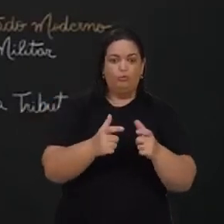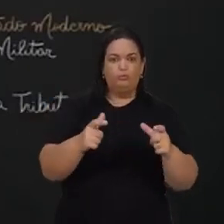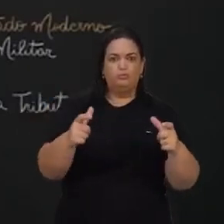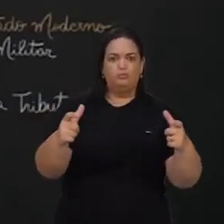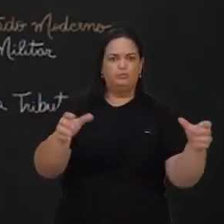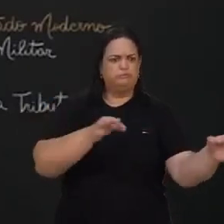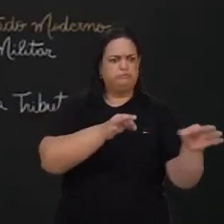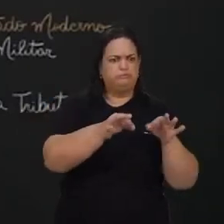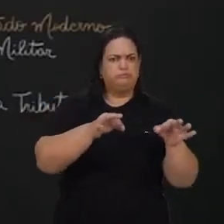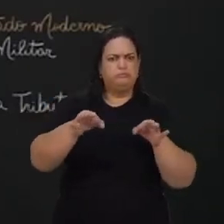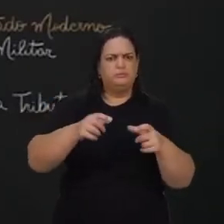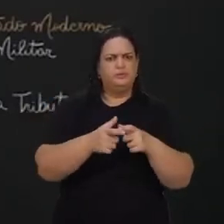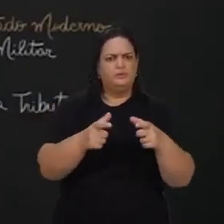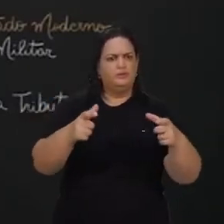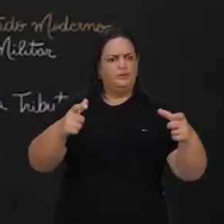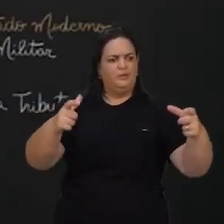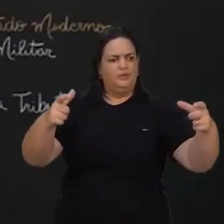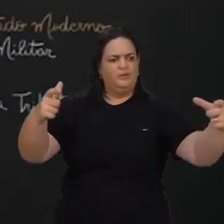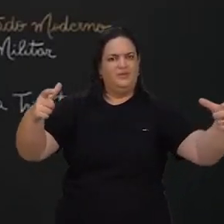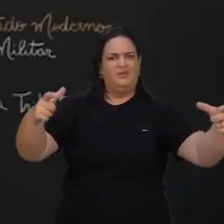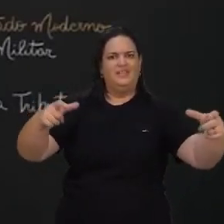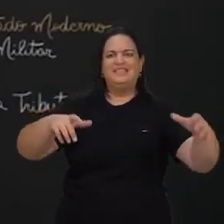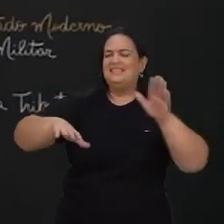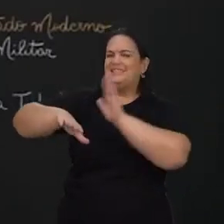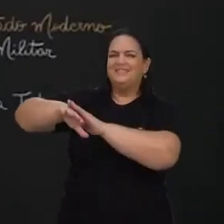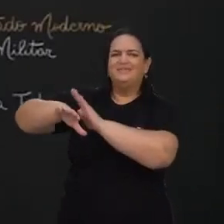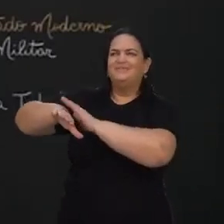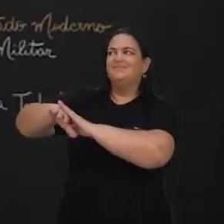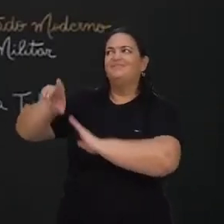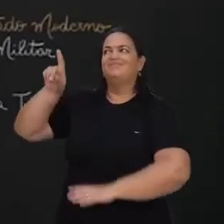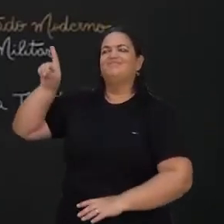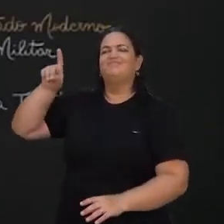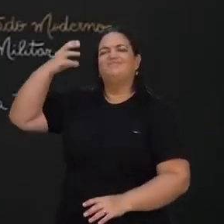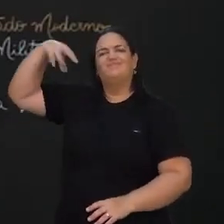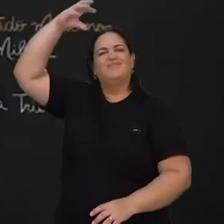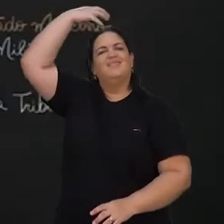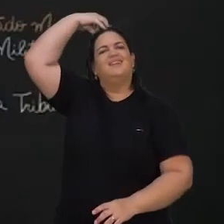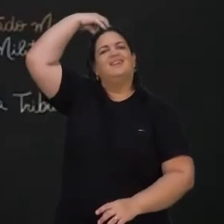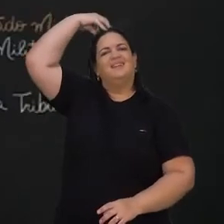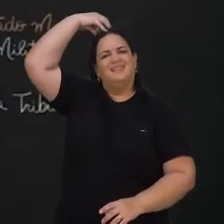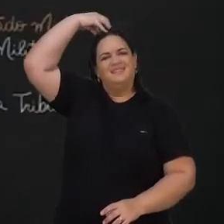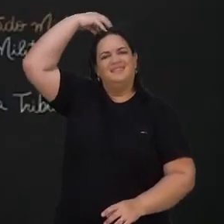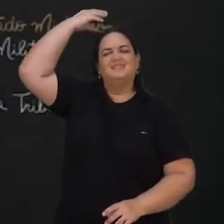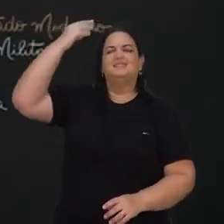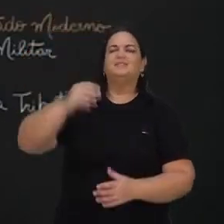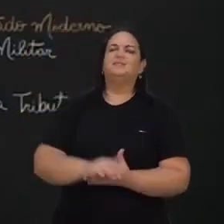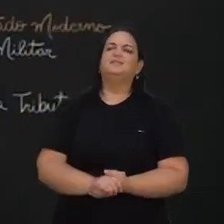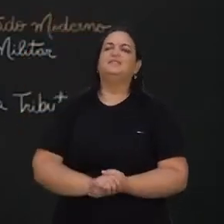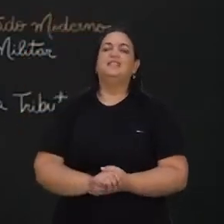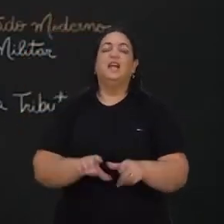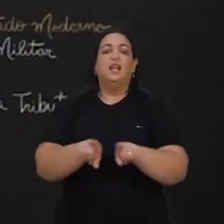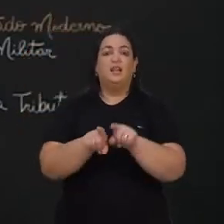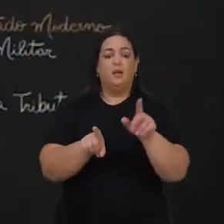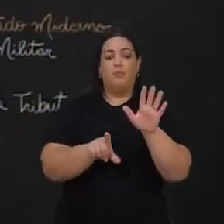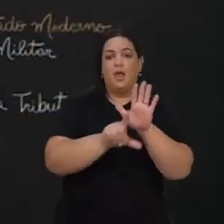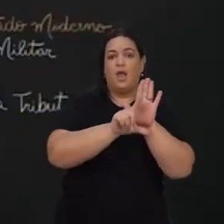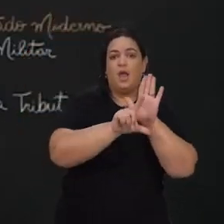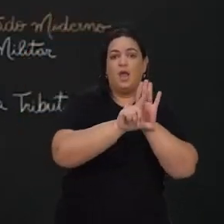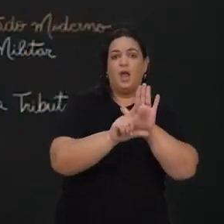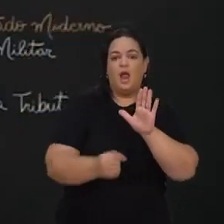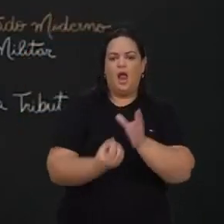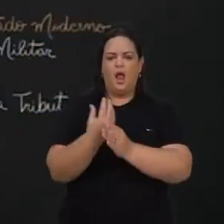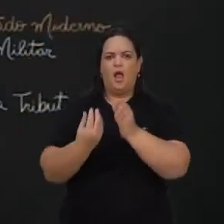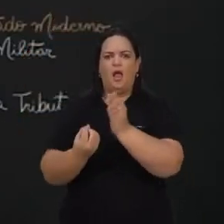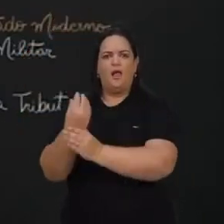ou seja, o acúmulo de uma força militar nas mãos de uma figura de autoridade, tá? A elaboração de leis por